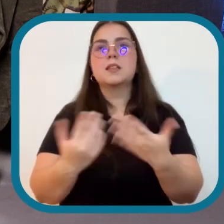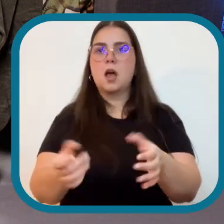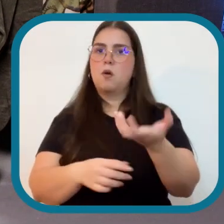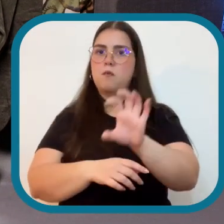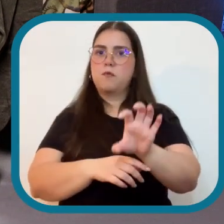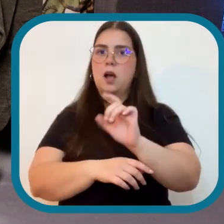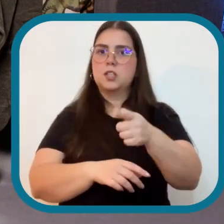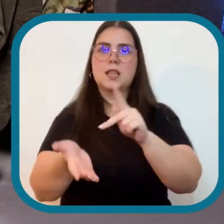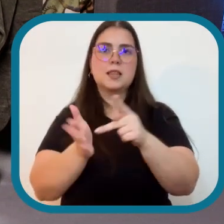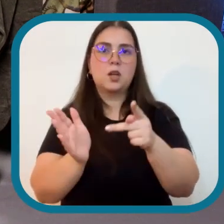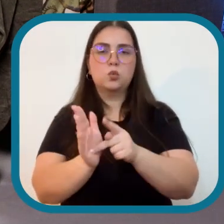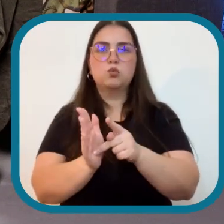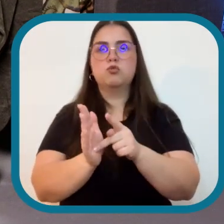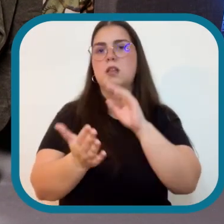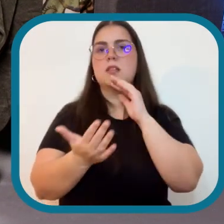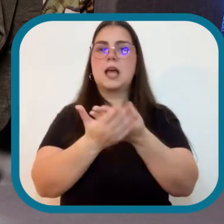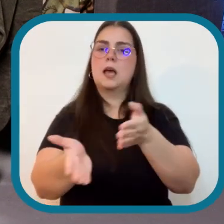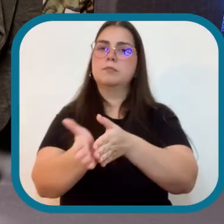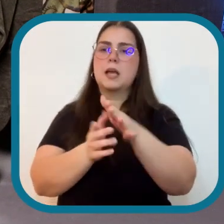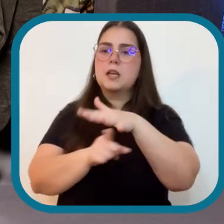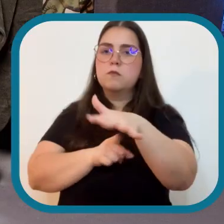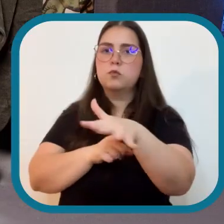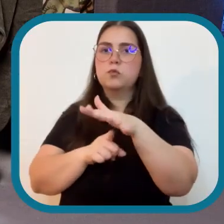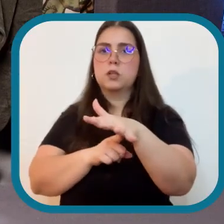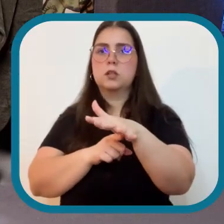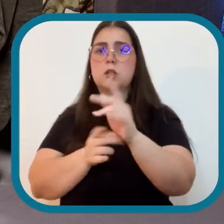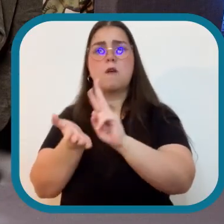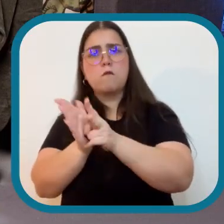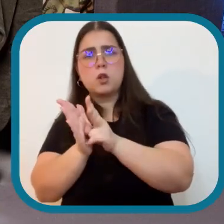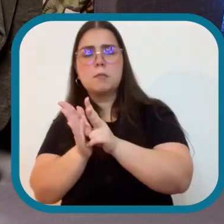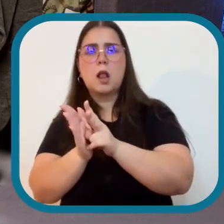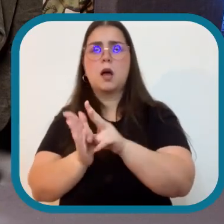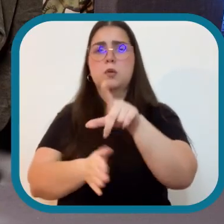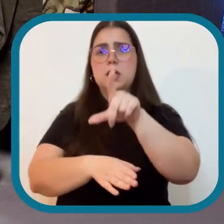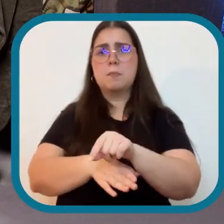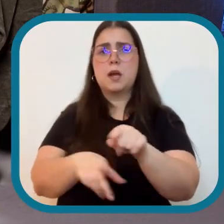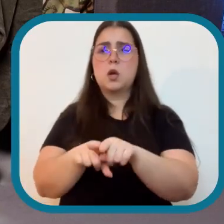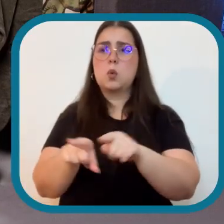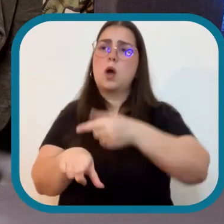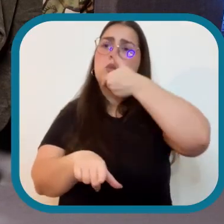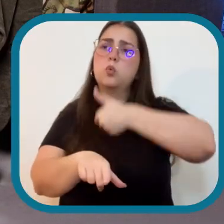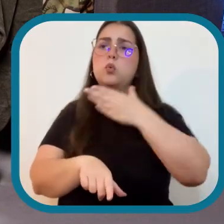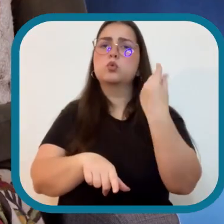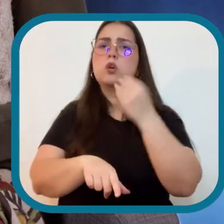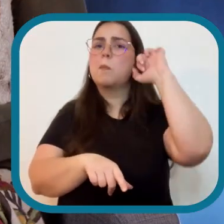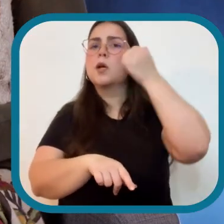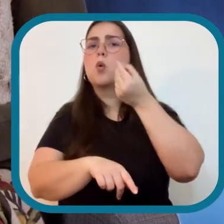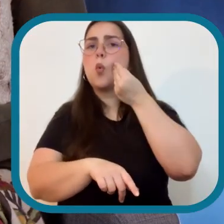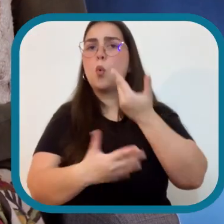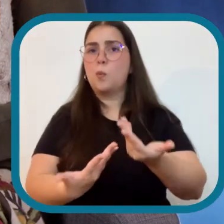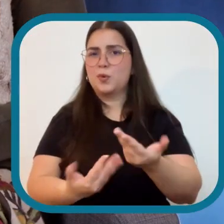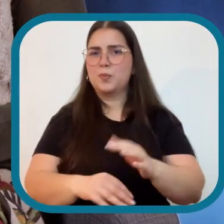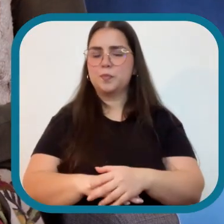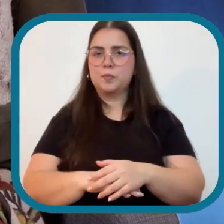é que estas tecnologias digitais podem então influenciar o vocabulário e estas competências? Bem,